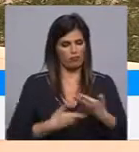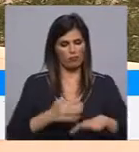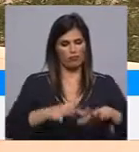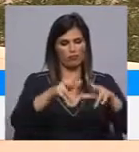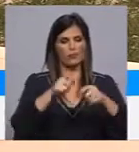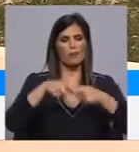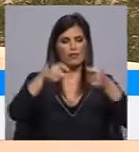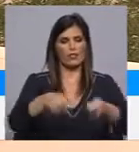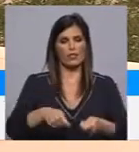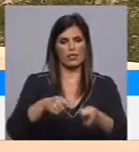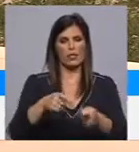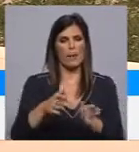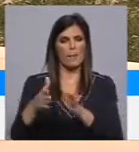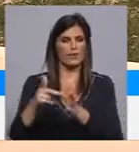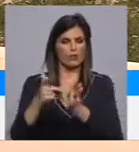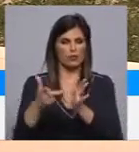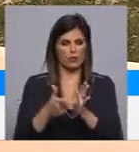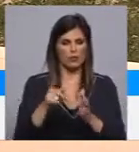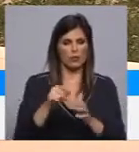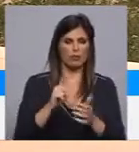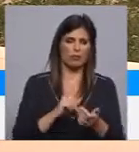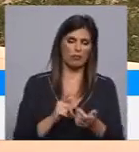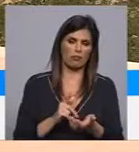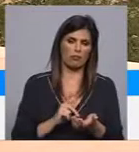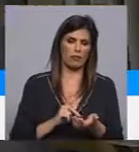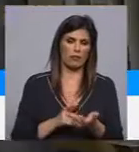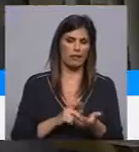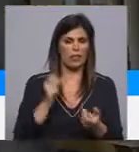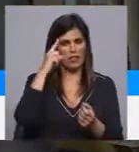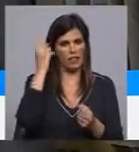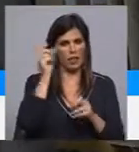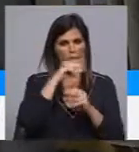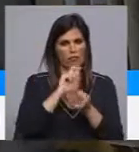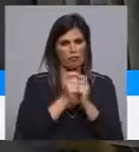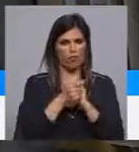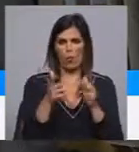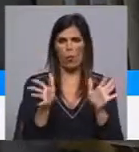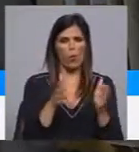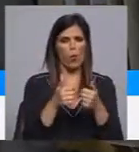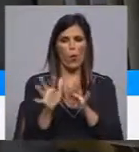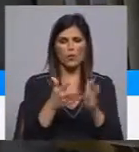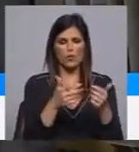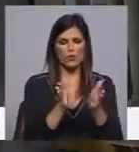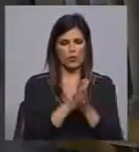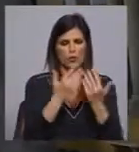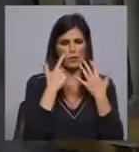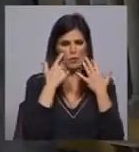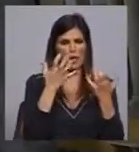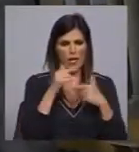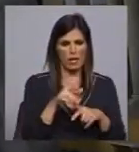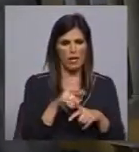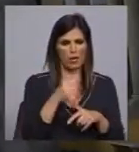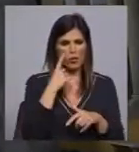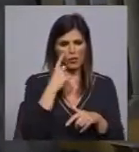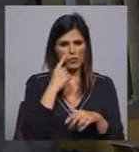para investir na componente tecnológica, na componente técnica e da inovação. Mudou em quase tudo, mas uma das dimensões que é absolutamente visível é o nível de